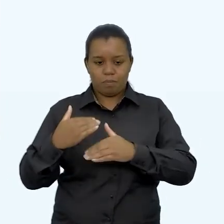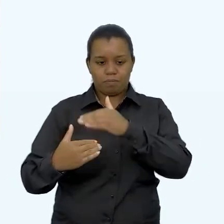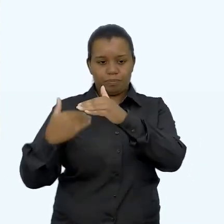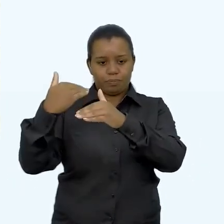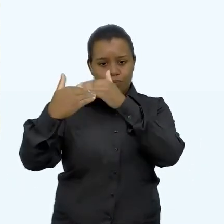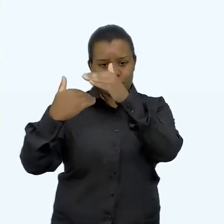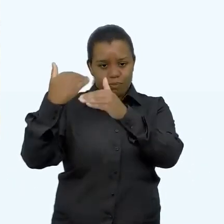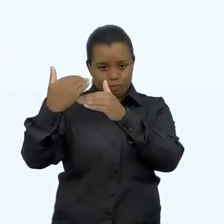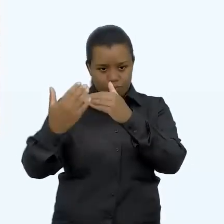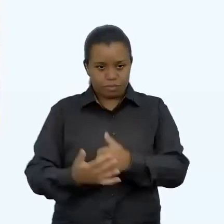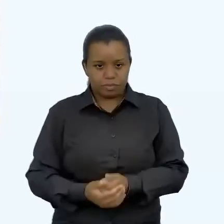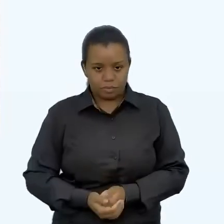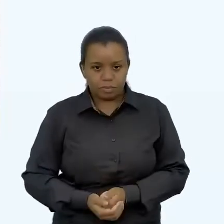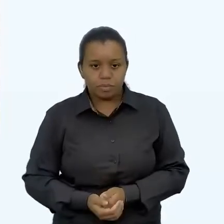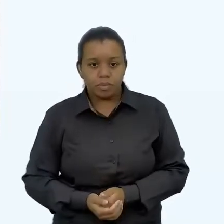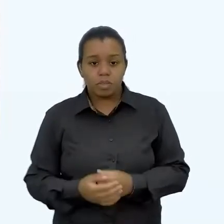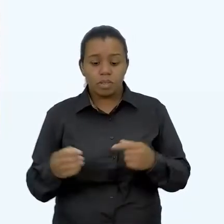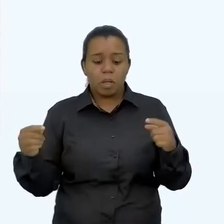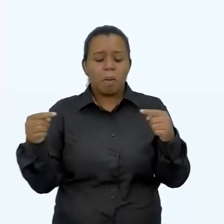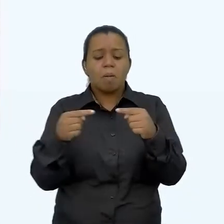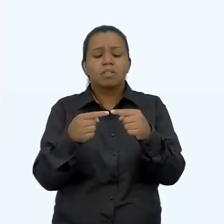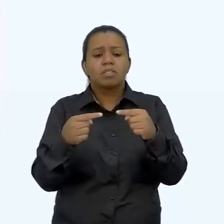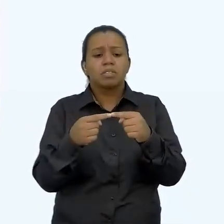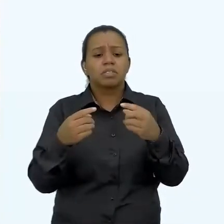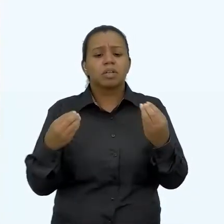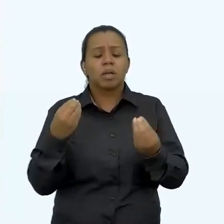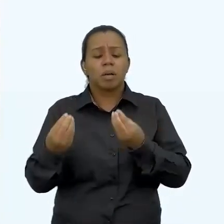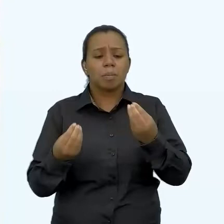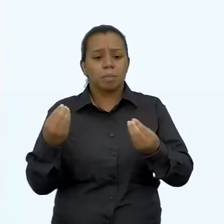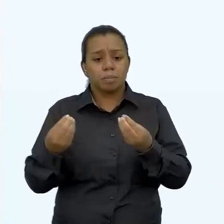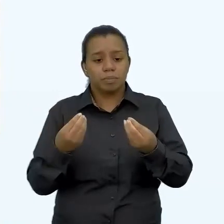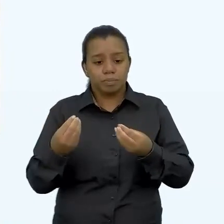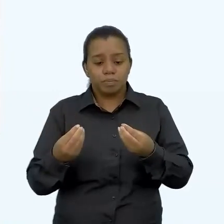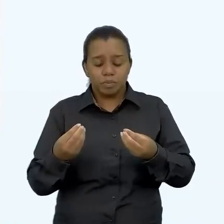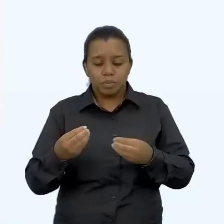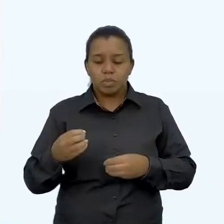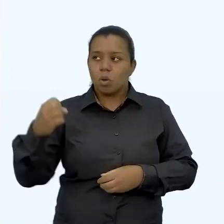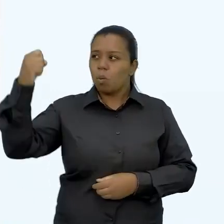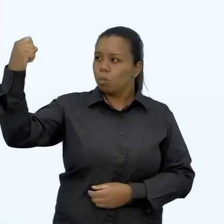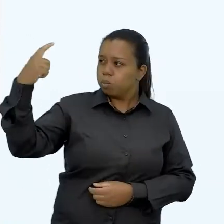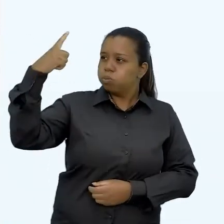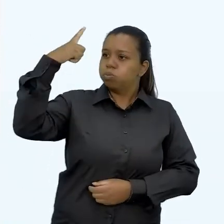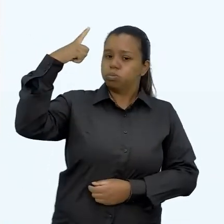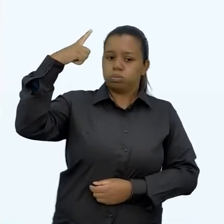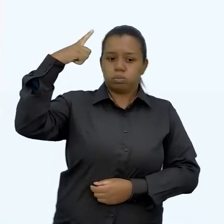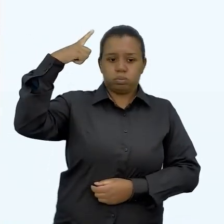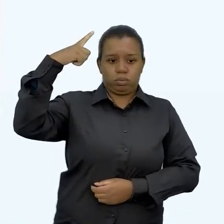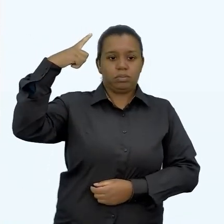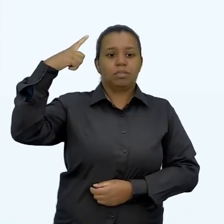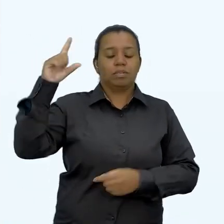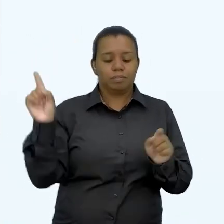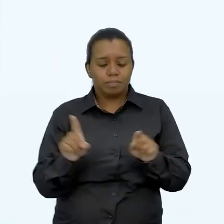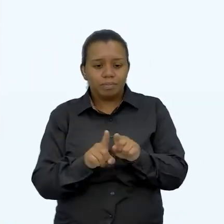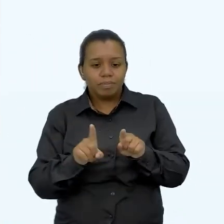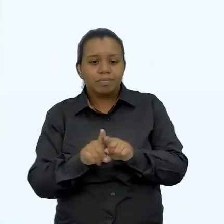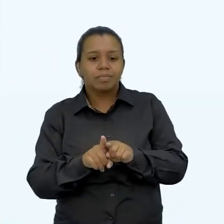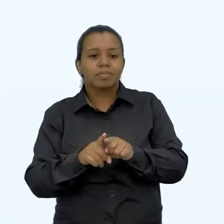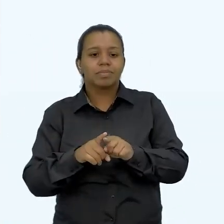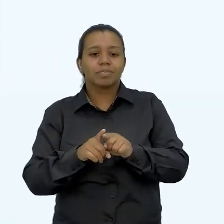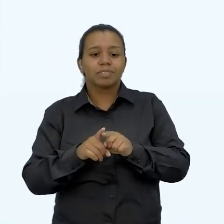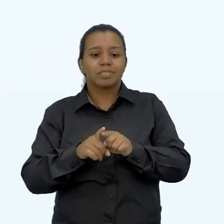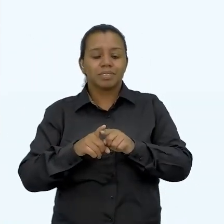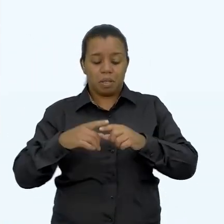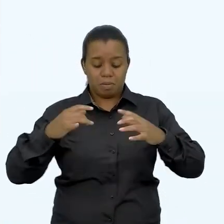Nesta configuração entram questões como a energia que recebemos do Sol, a energia que emana